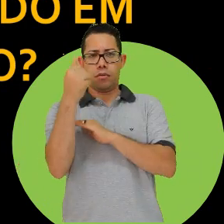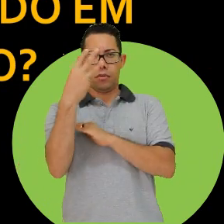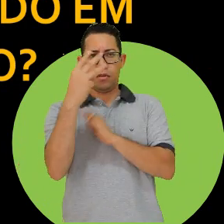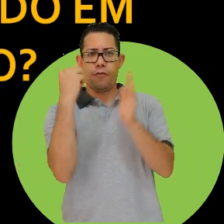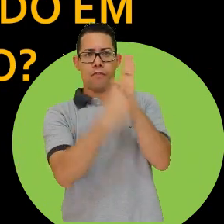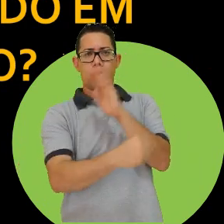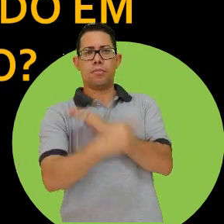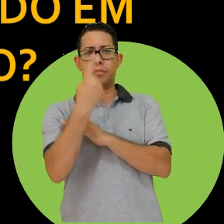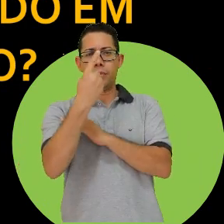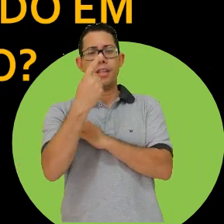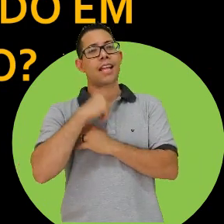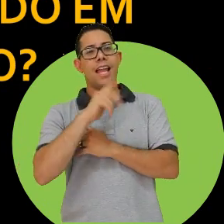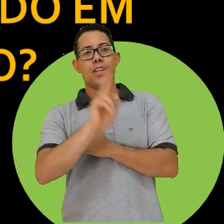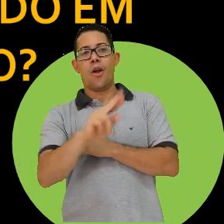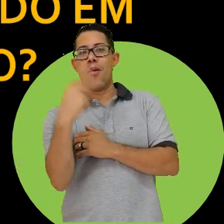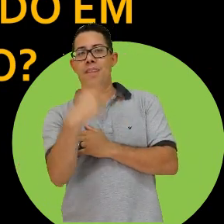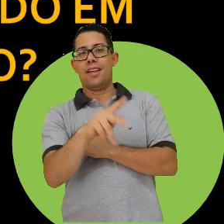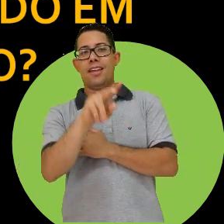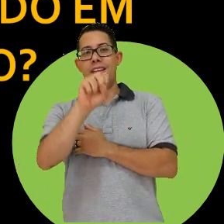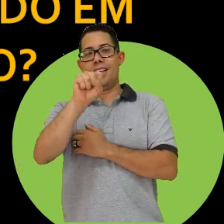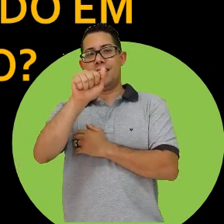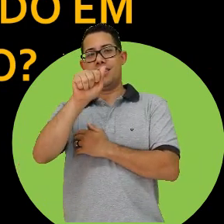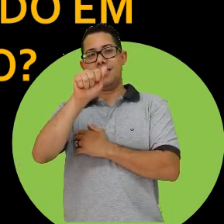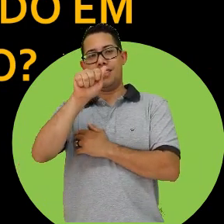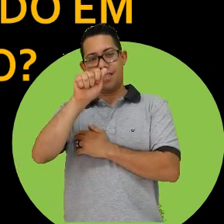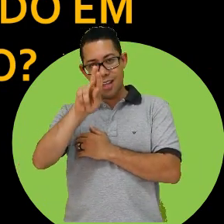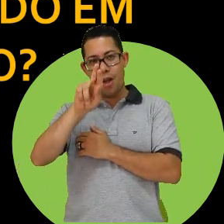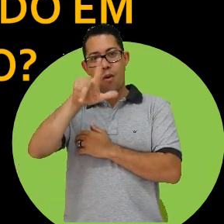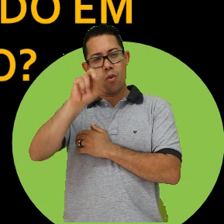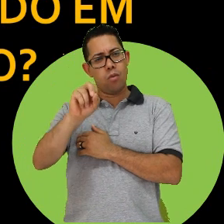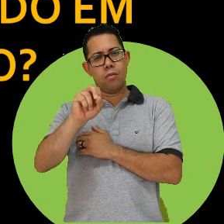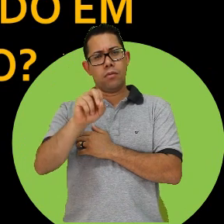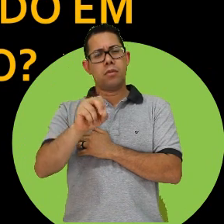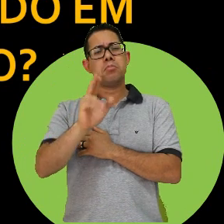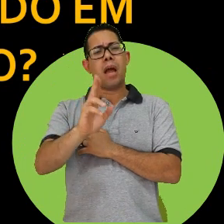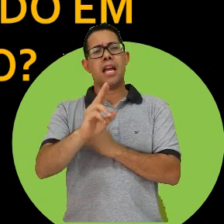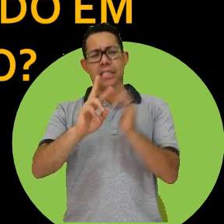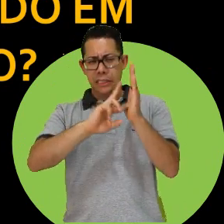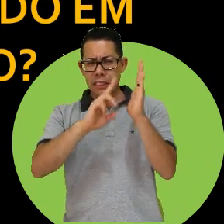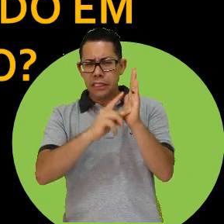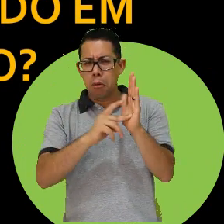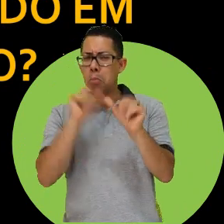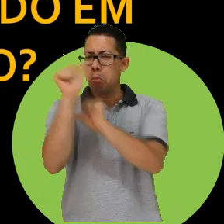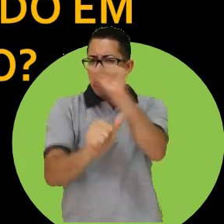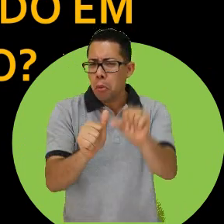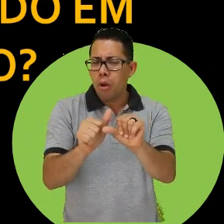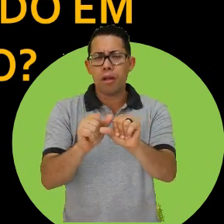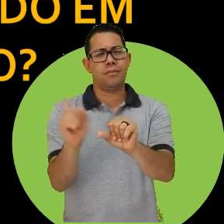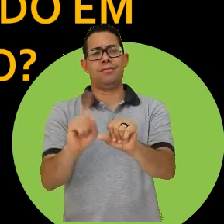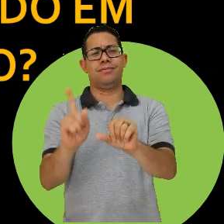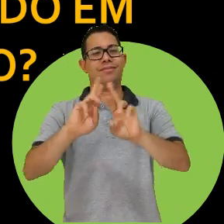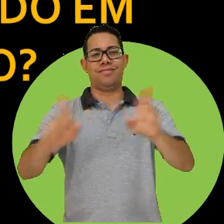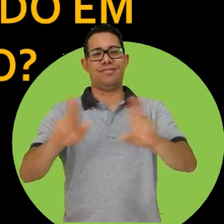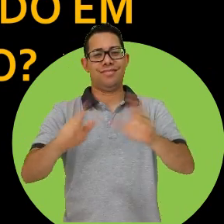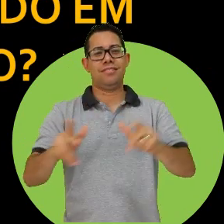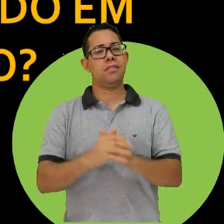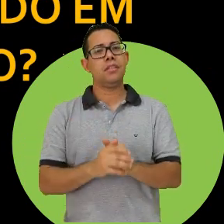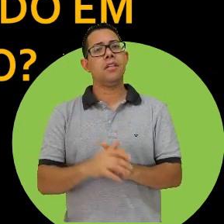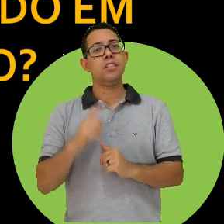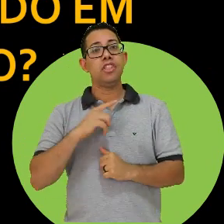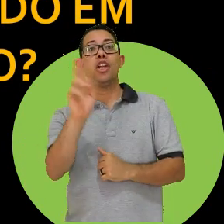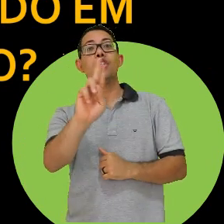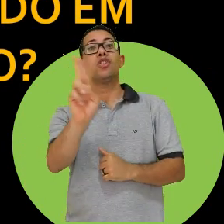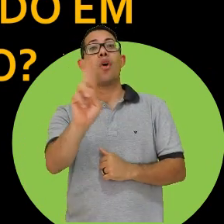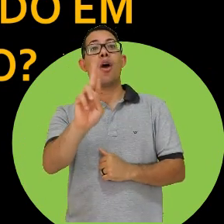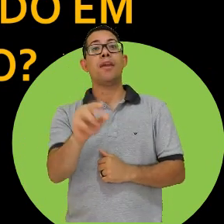1, ele é chamado de Saulo. Mas isso não significa que ele mudou o seu nome, não. Ele utilizava